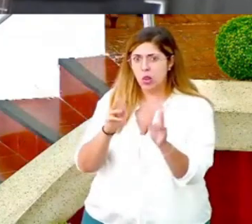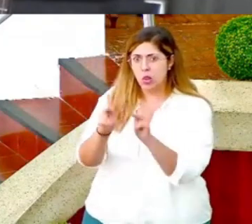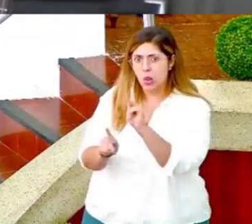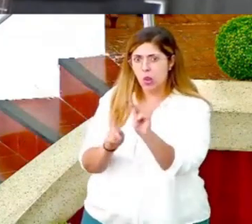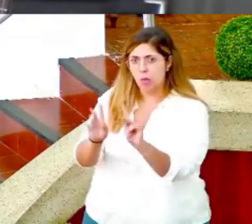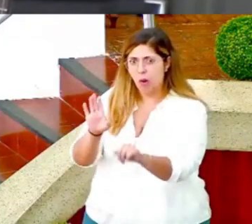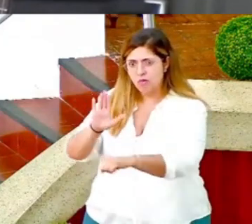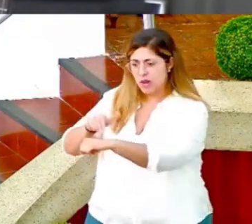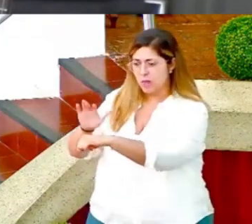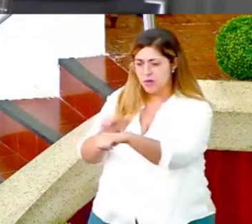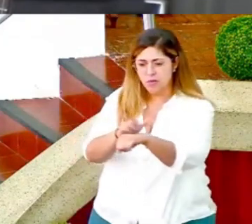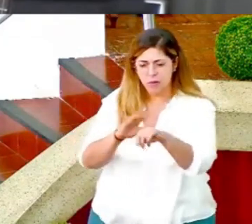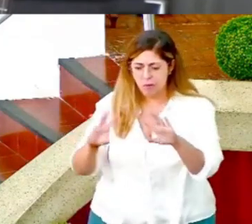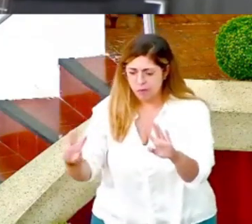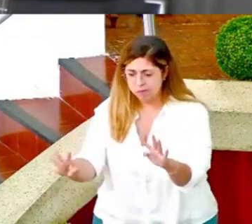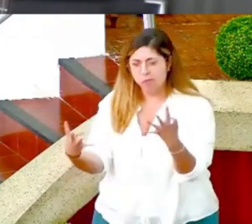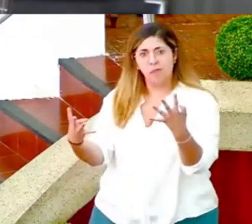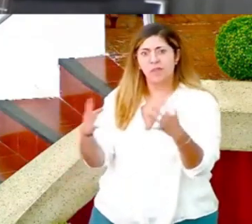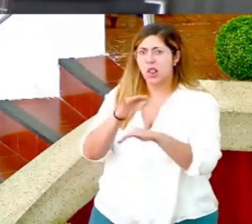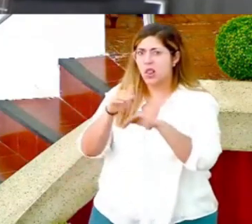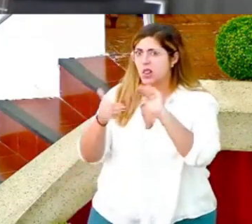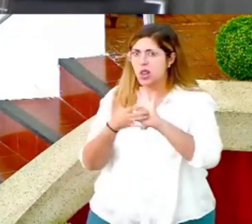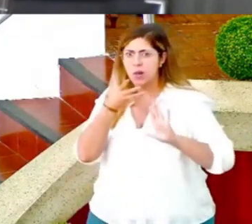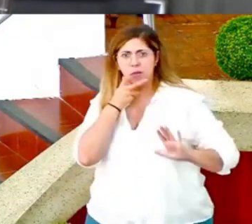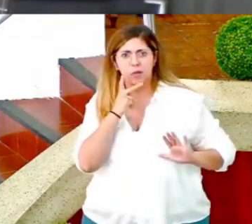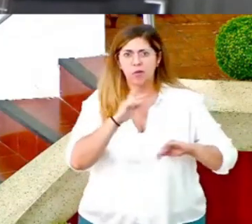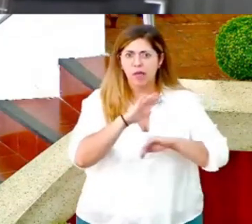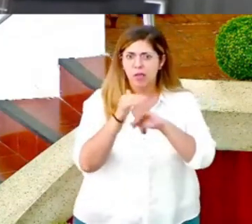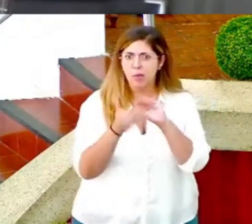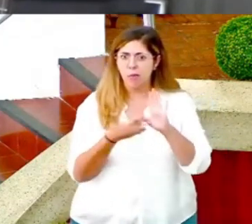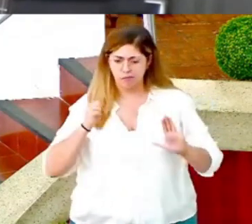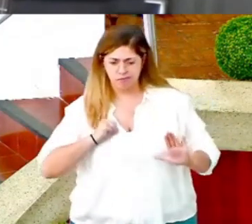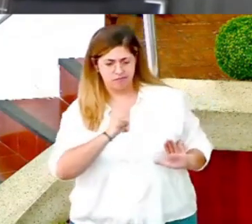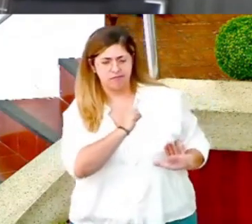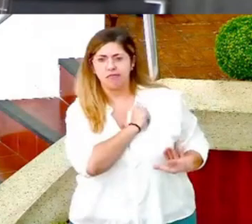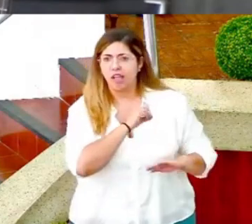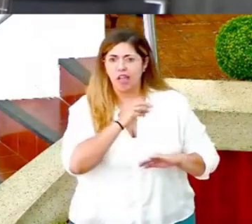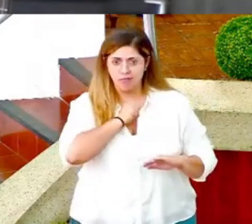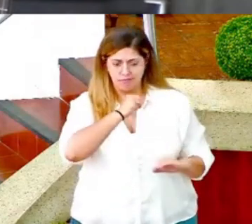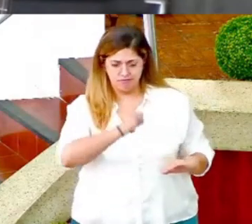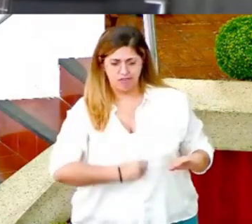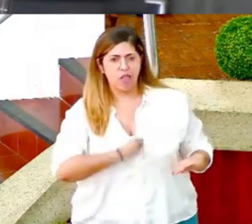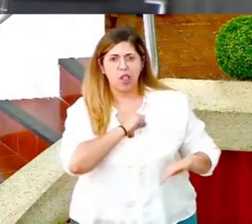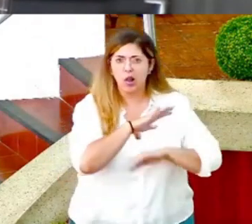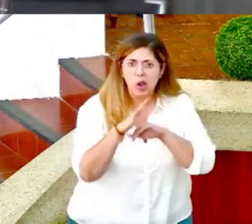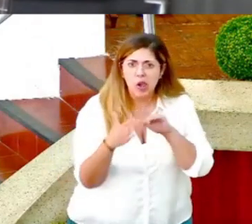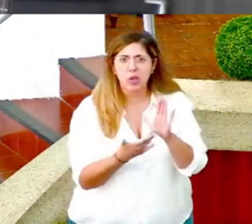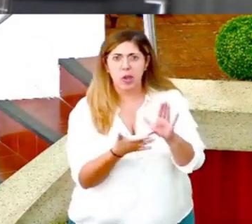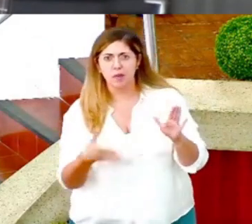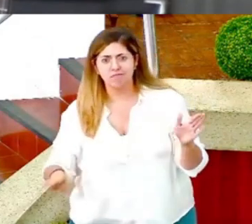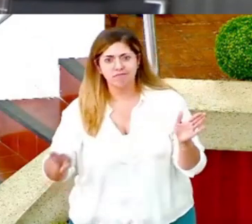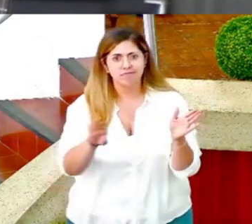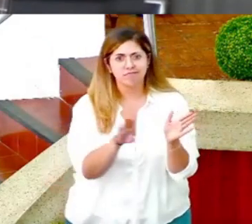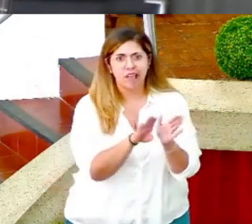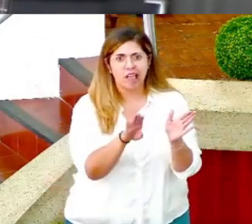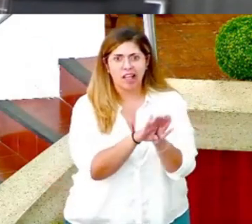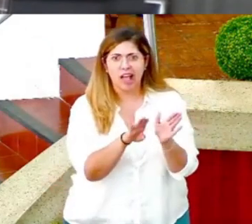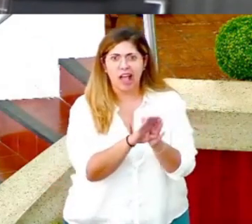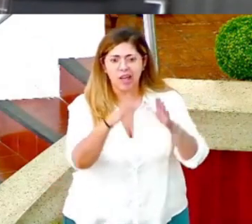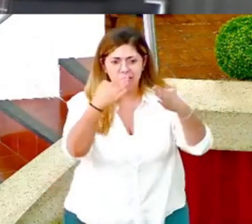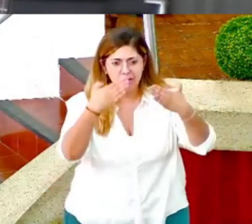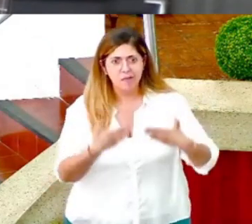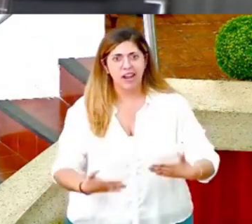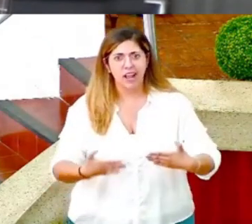Jerusalém, os sacerdotes, os profetas e todo o povo, desde o menor até ao maior, e leu diante deles todas